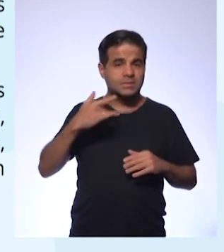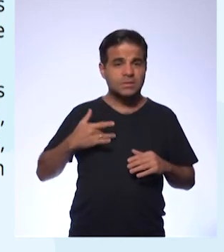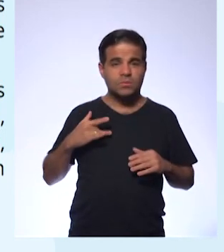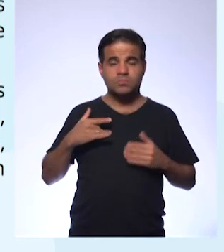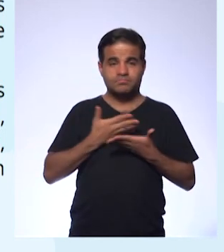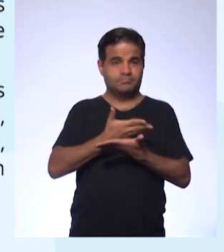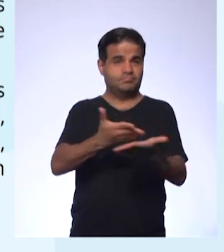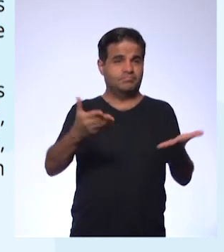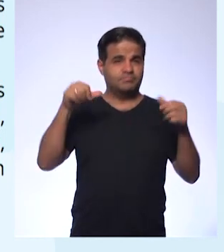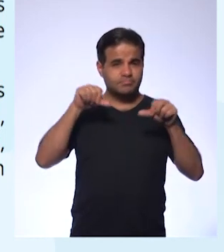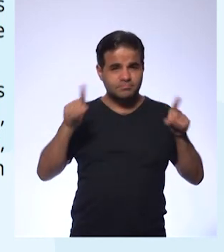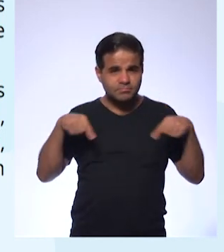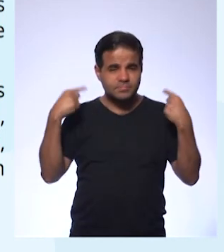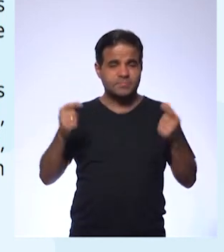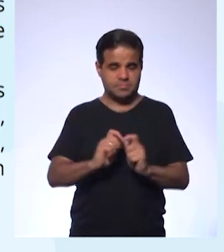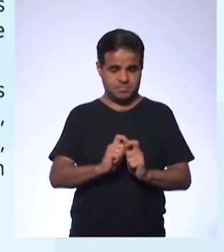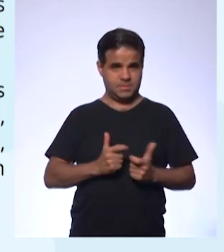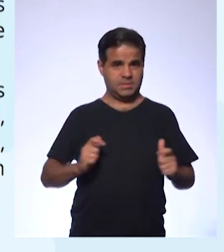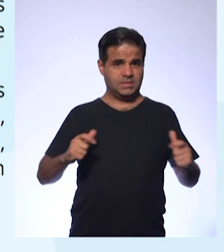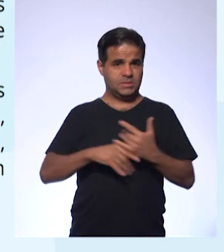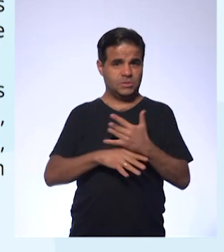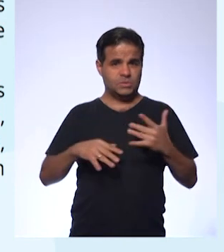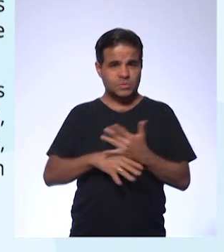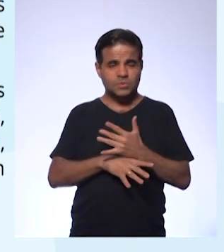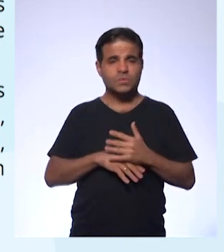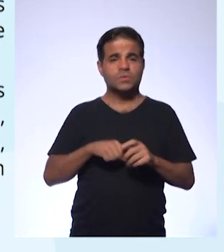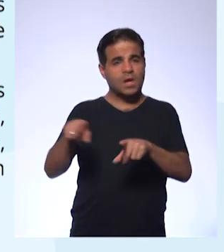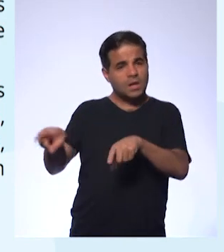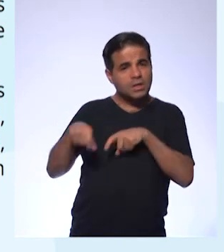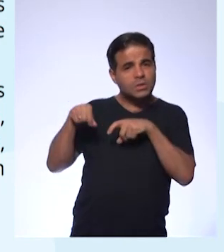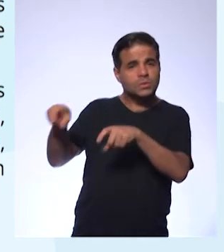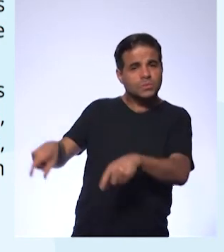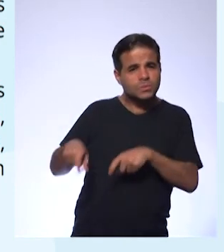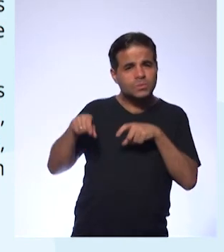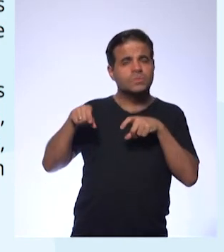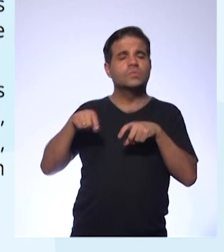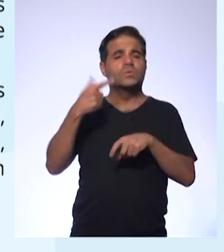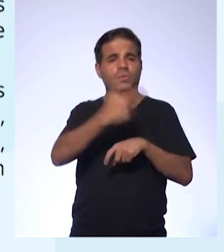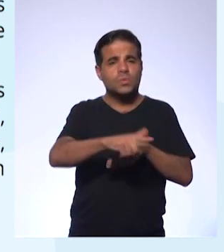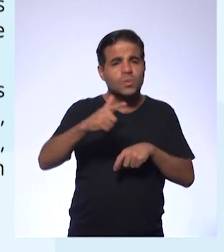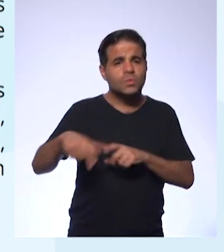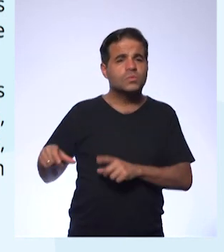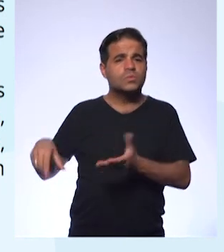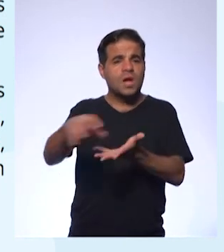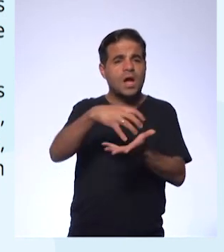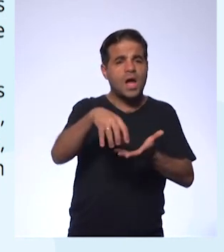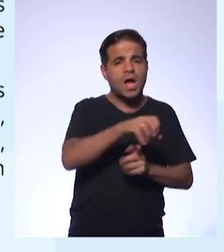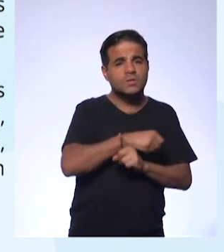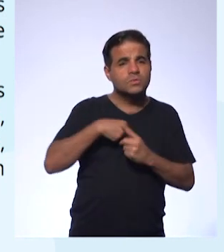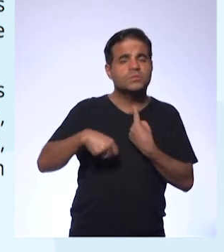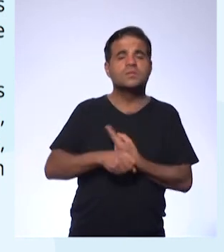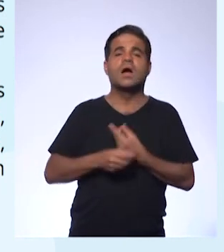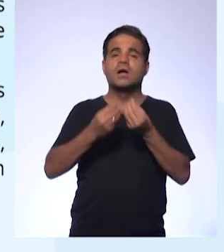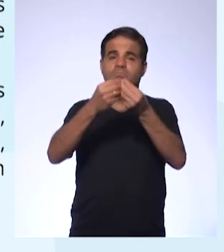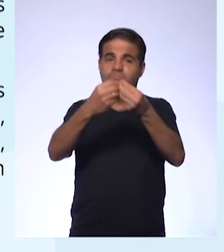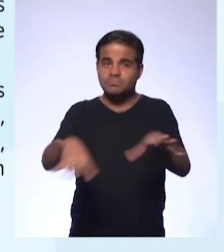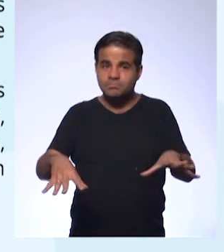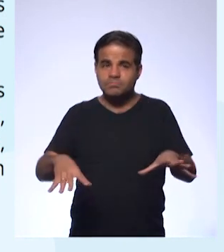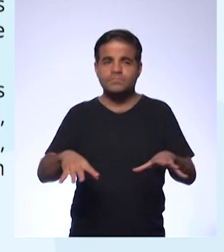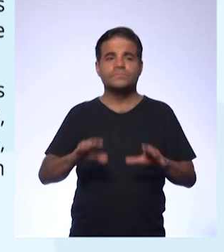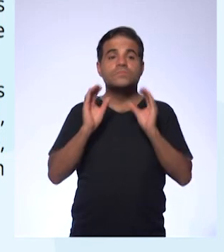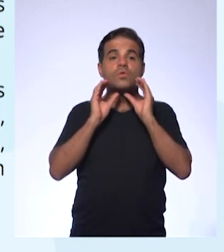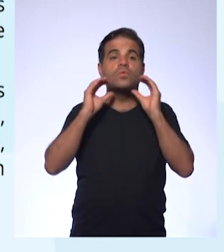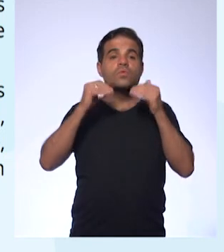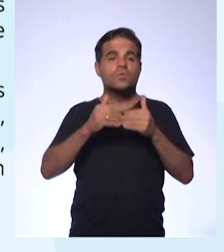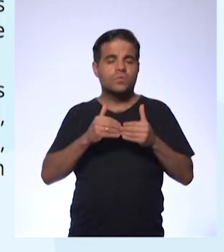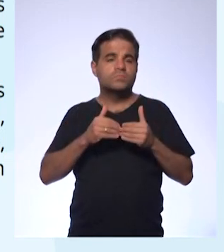humana, infraestrutura das cidades, a agricultura e muitos outros setores da sociedade. A Conferência